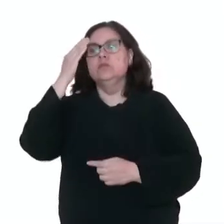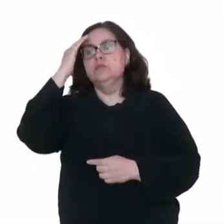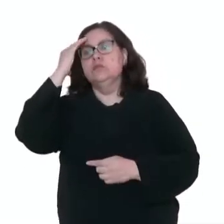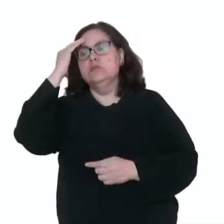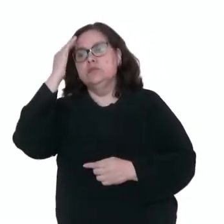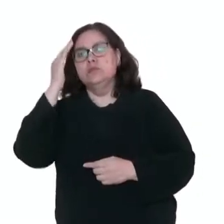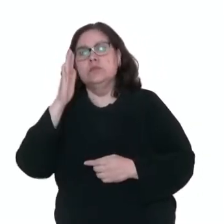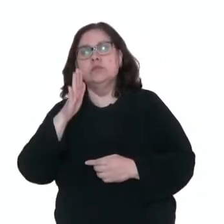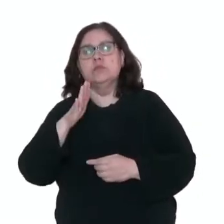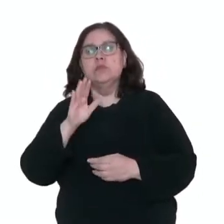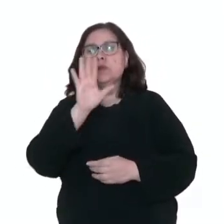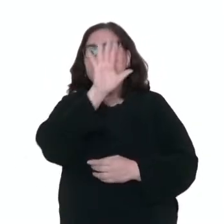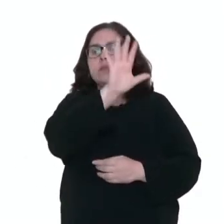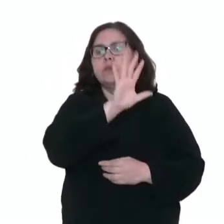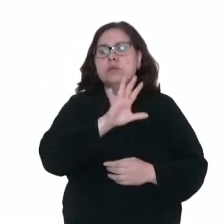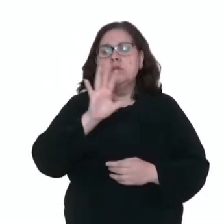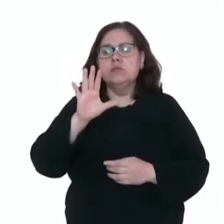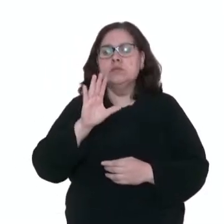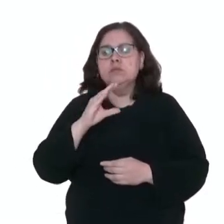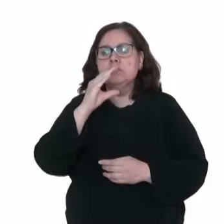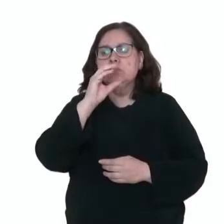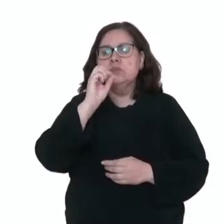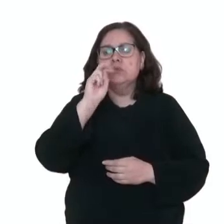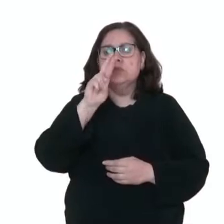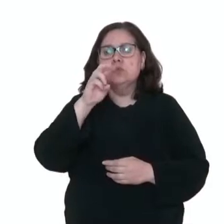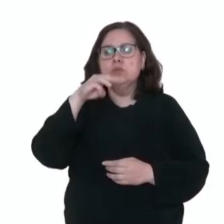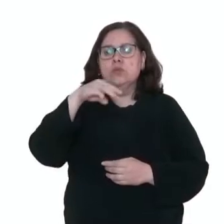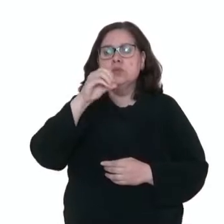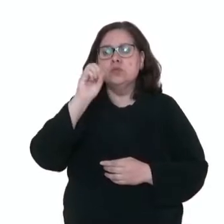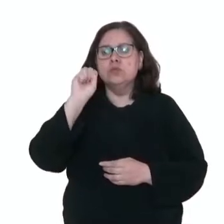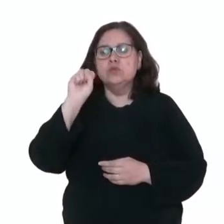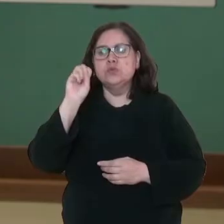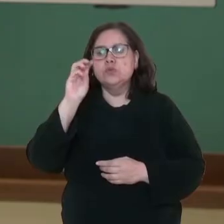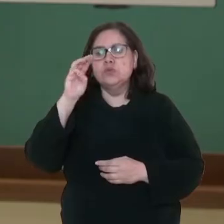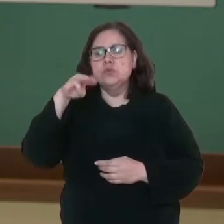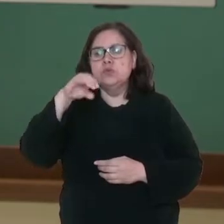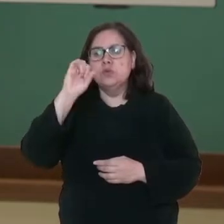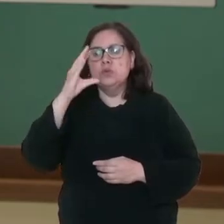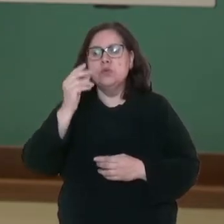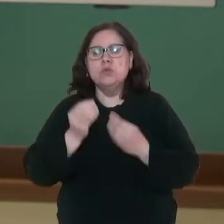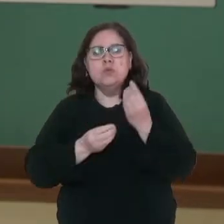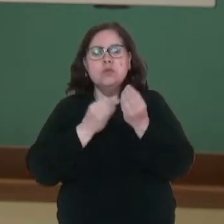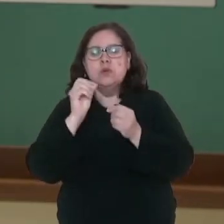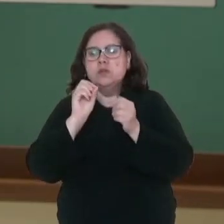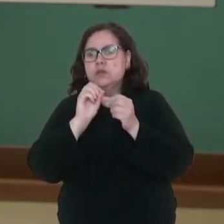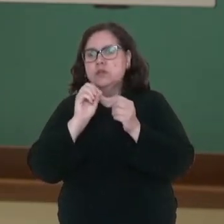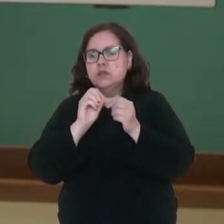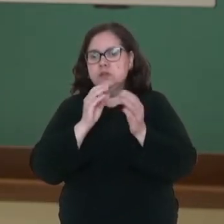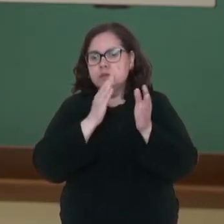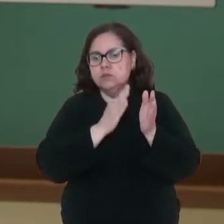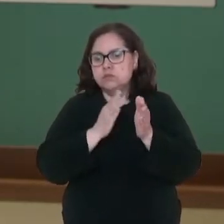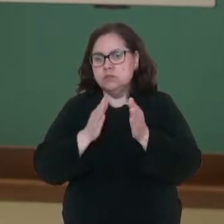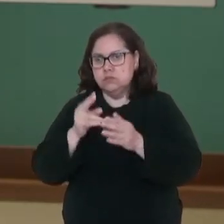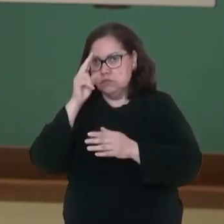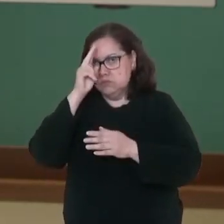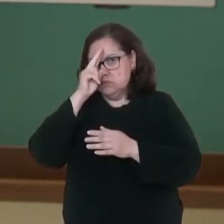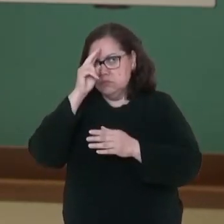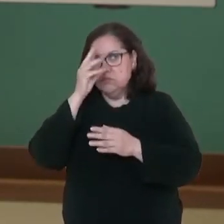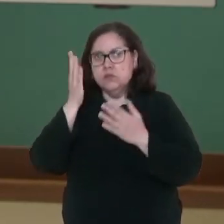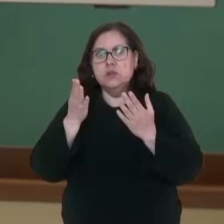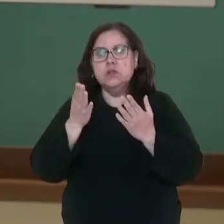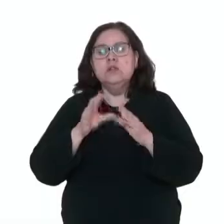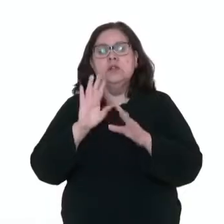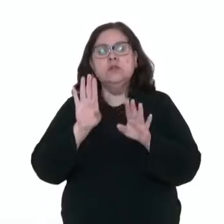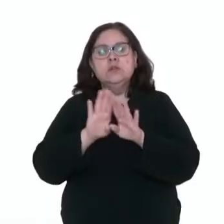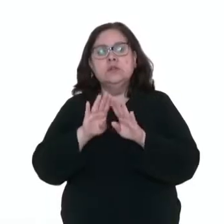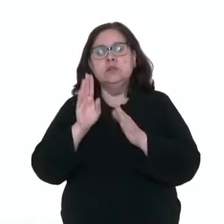Compreender o mapeamento cromossômico, de que jeito que a gente faz esse mapeamento, entender a sequência lógica dele, né? E